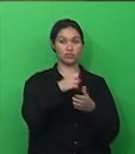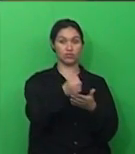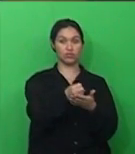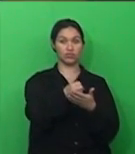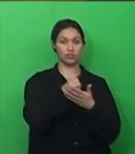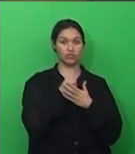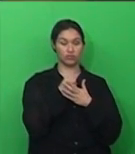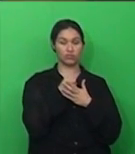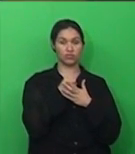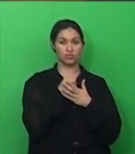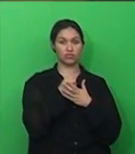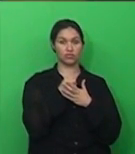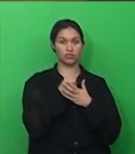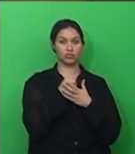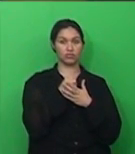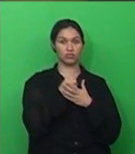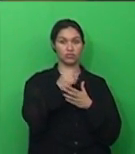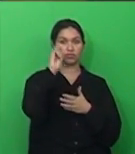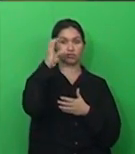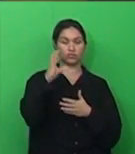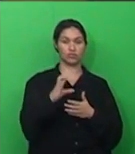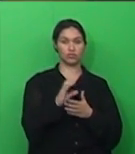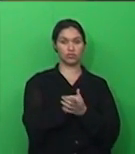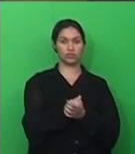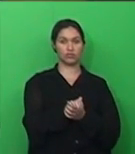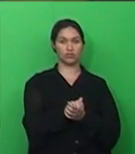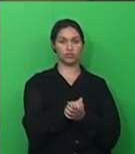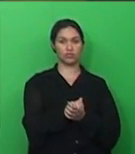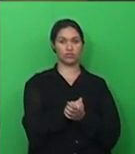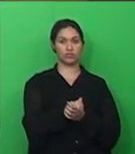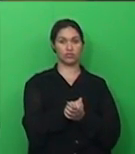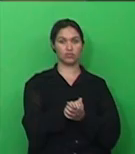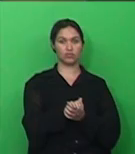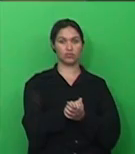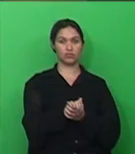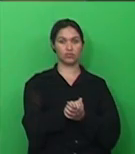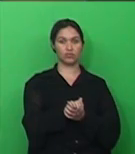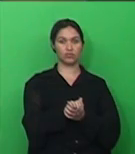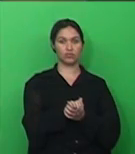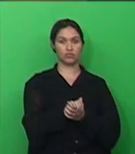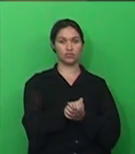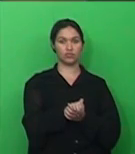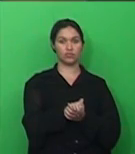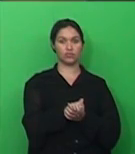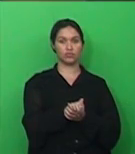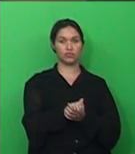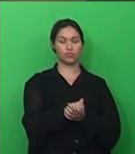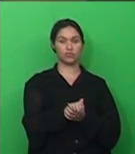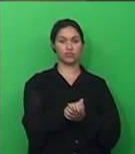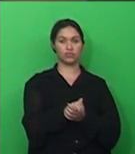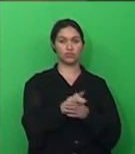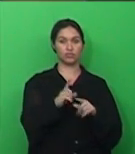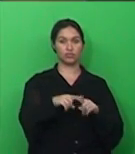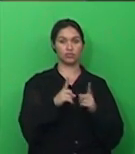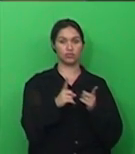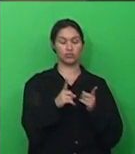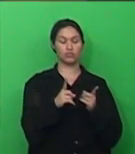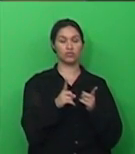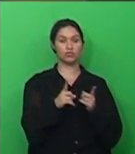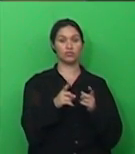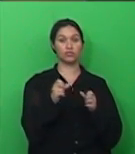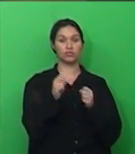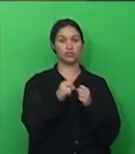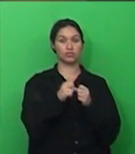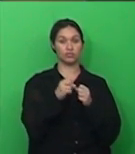desmerecendo a moção, e eu sei que todos vocês colocam a gente num lugar de importância da cidade. Mas daí para realizar um